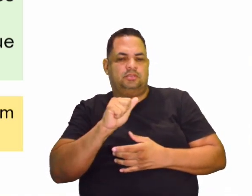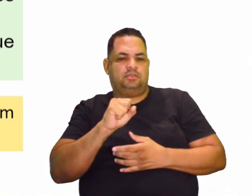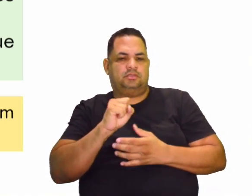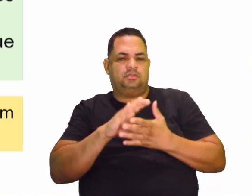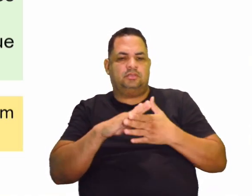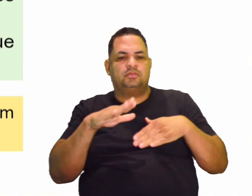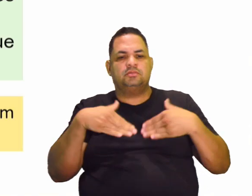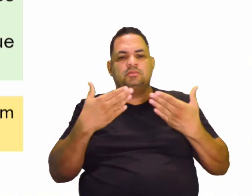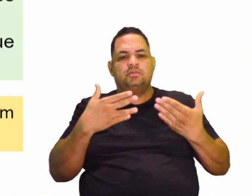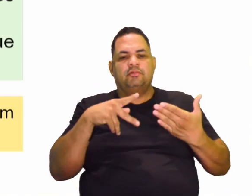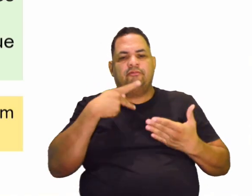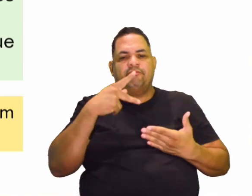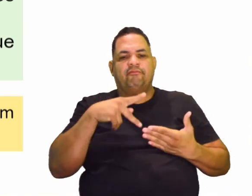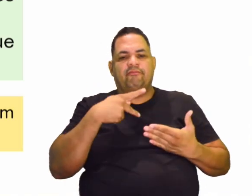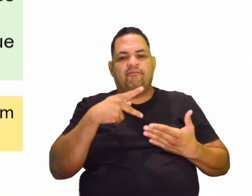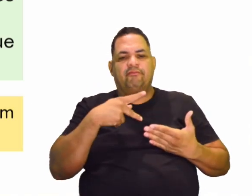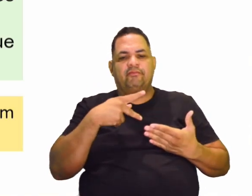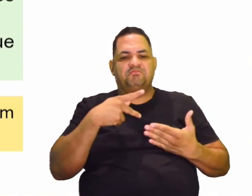estivesse ali